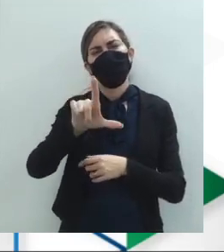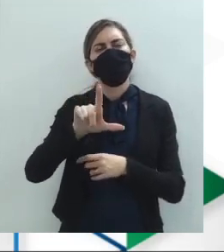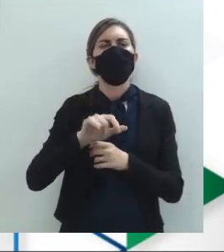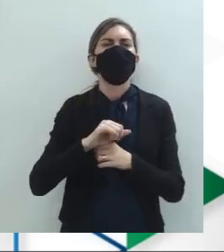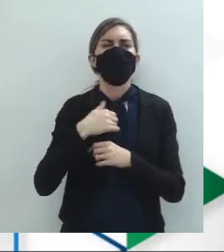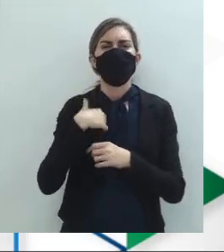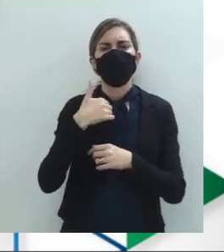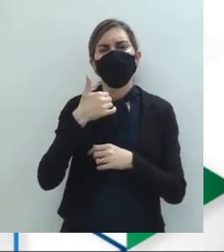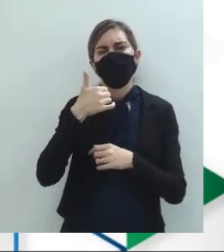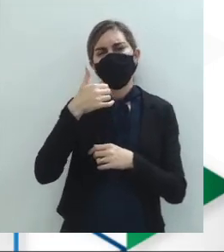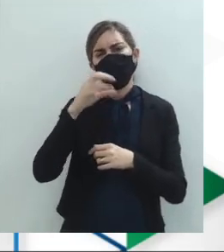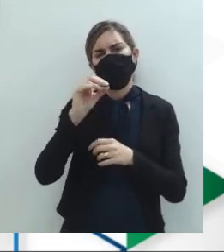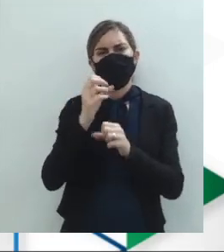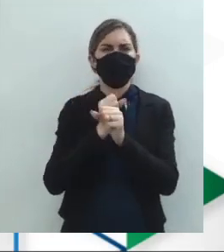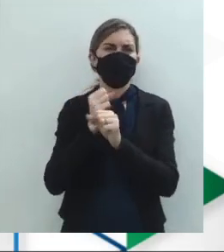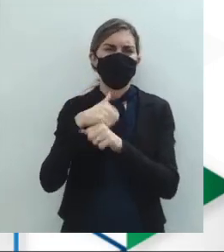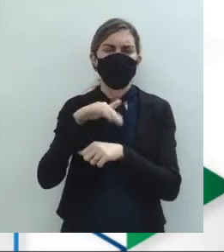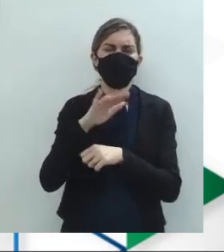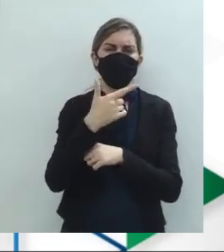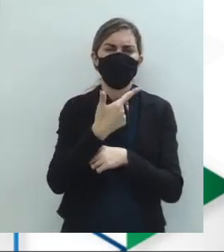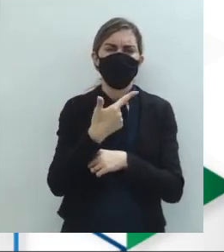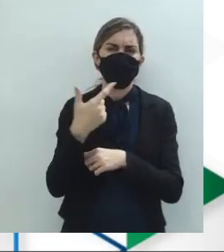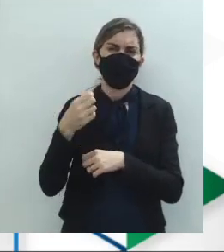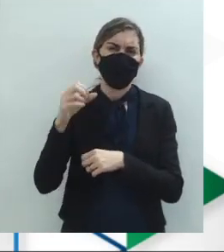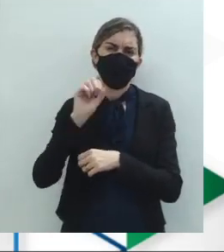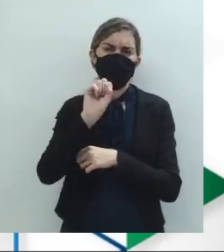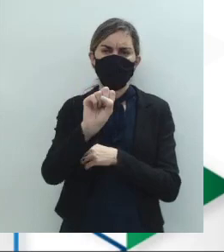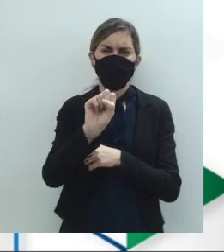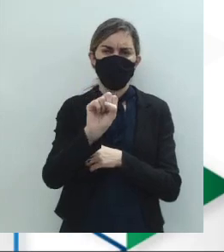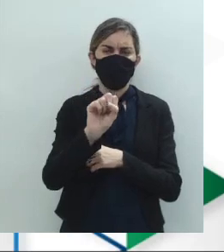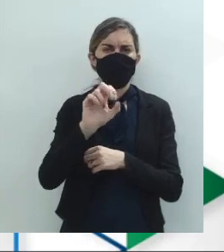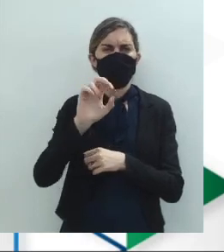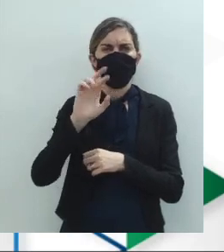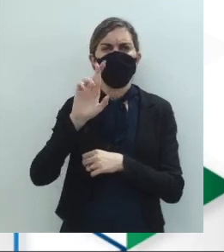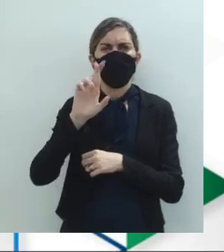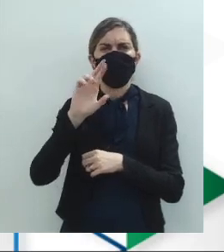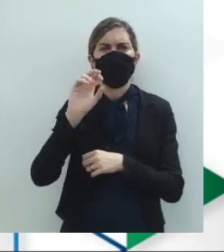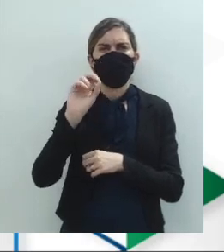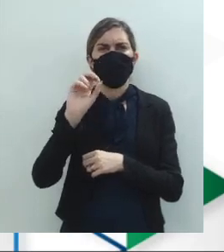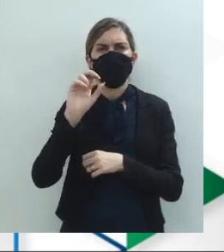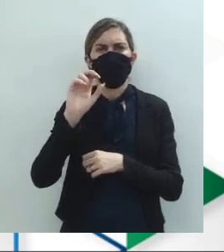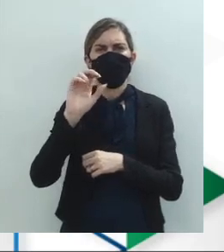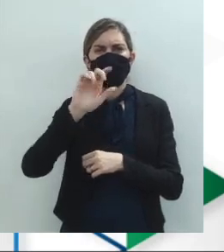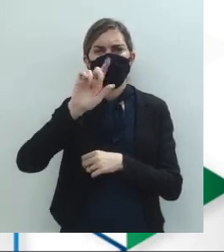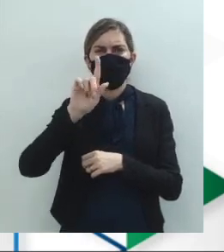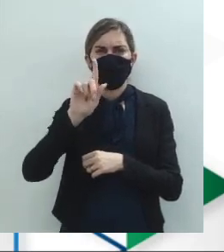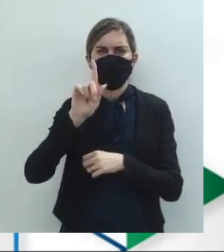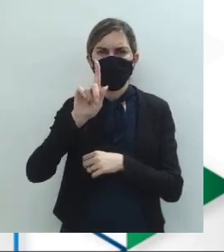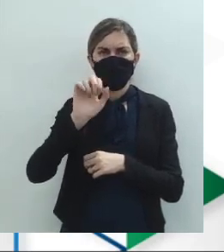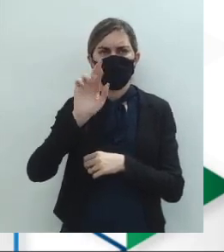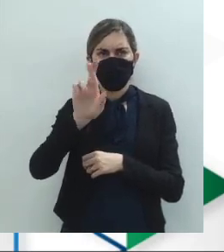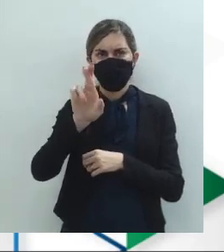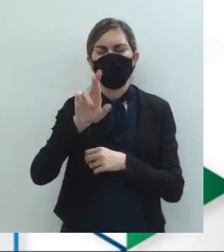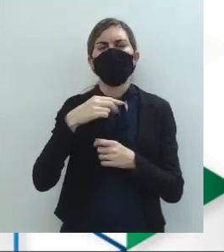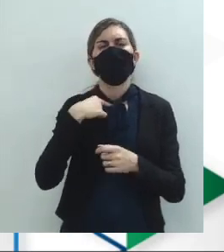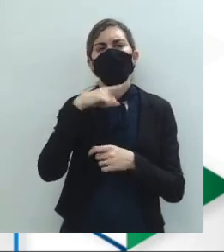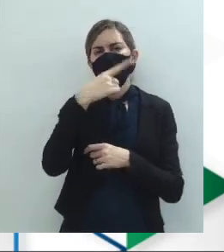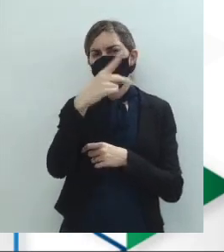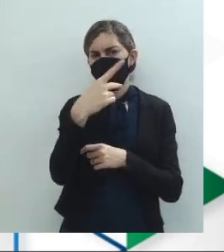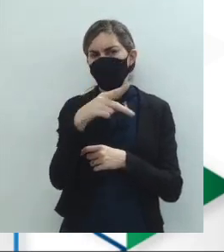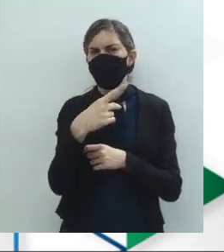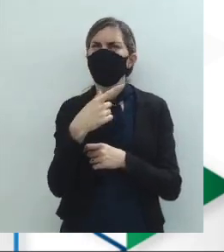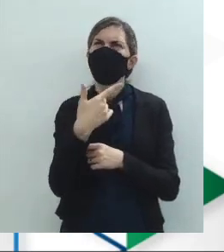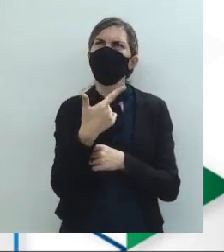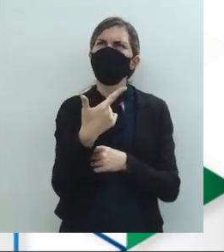tem mais de uma década, né? Em 2008, Roger de Renó, ele, aliás, acho que